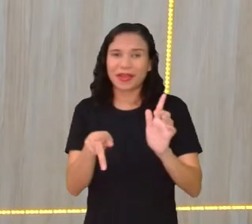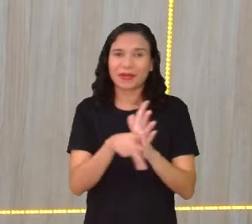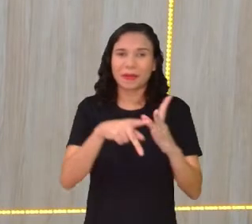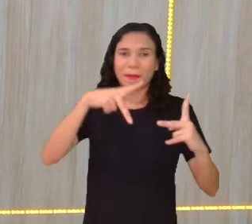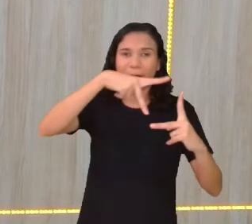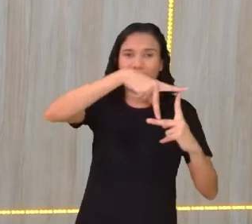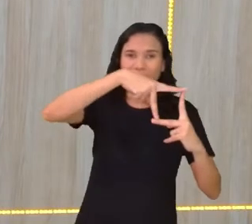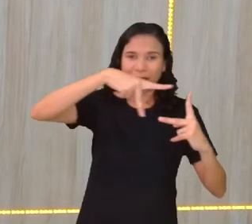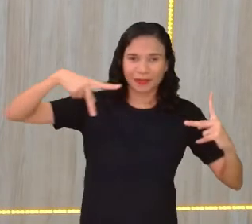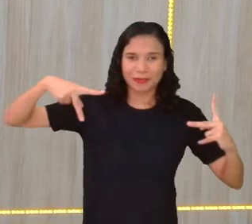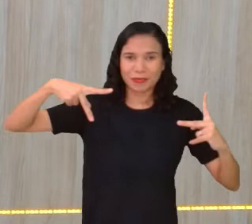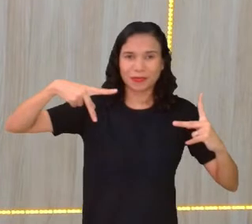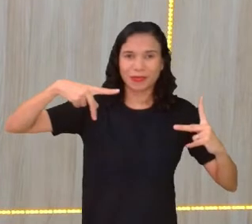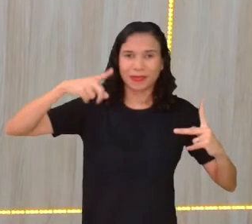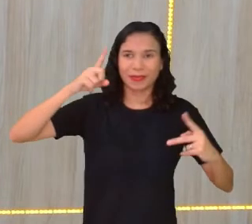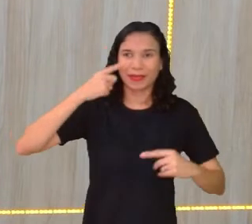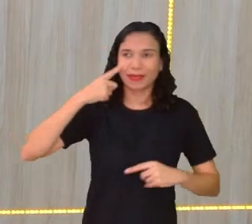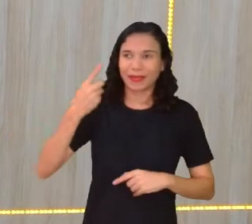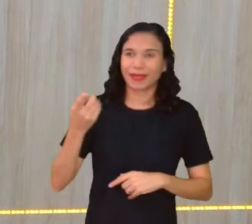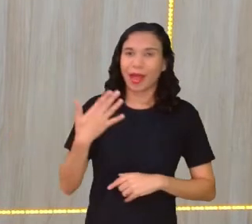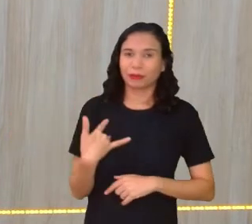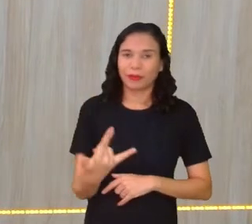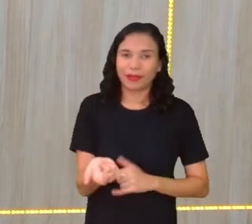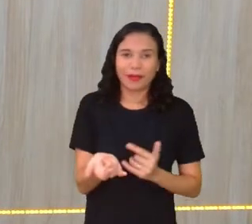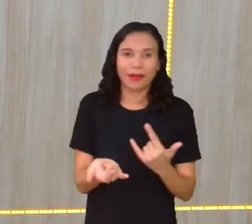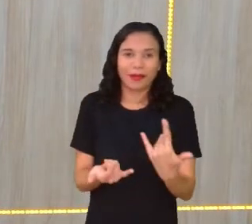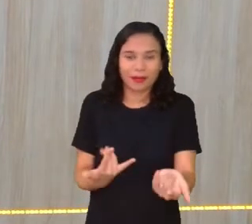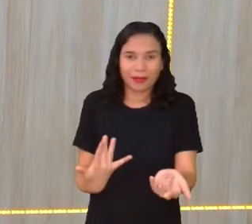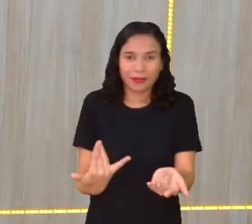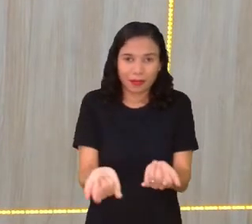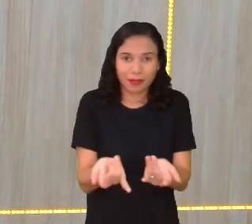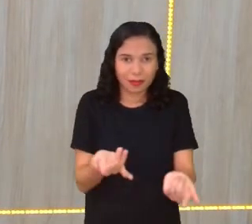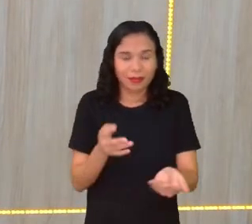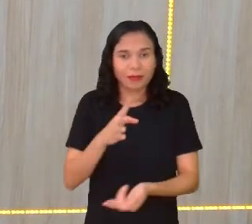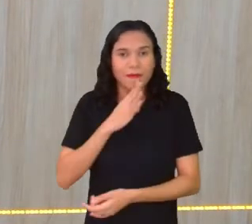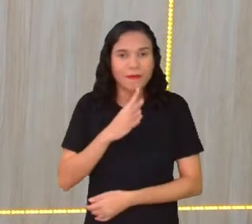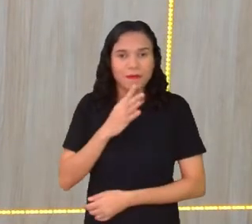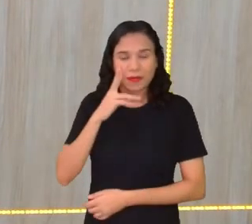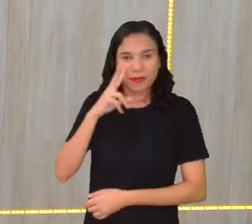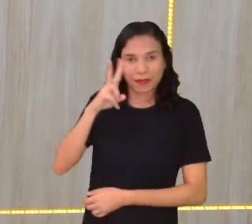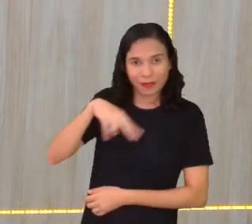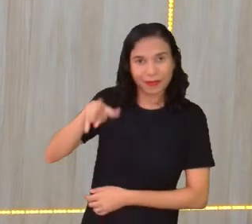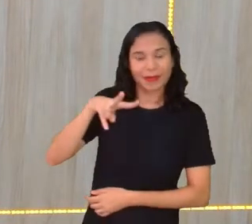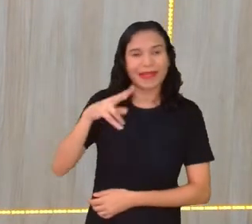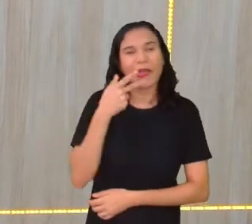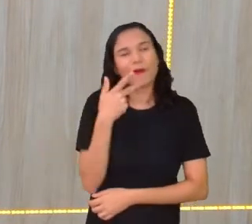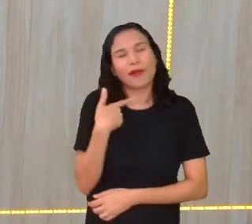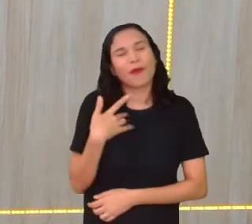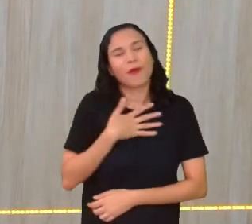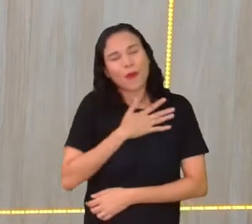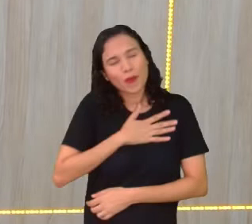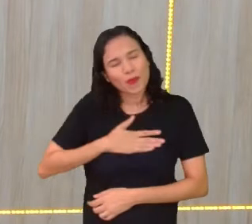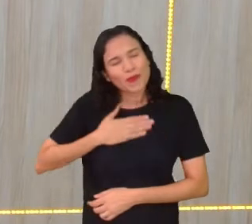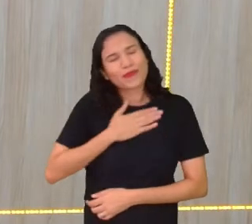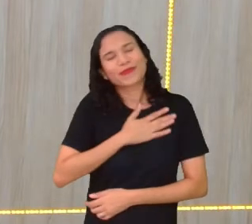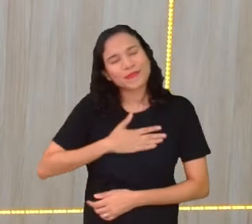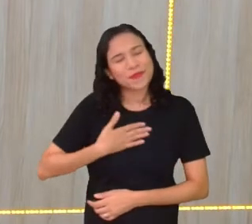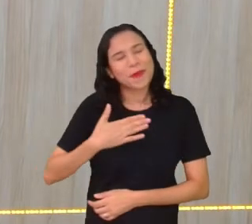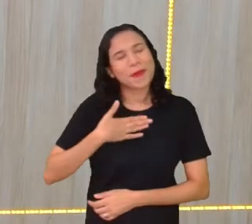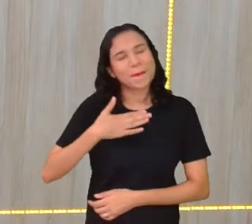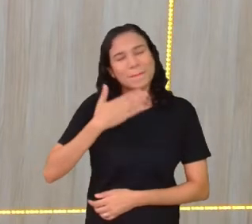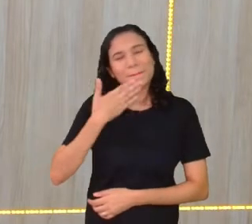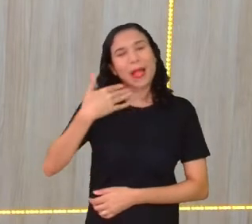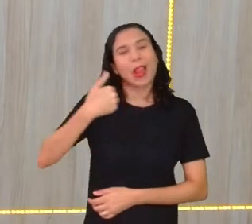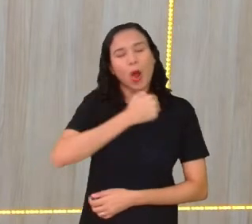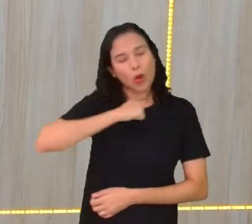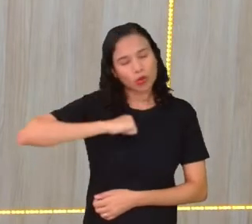né, o Homem-Aranha, né? O Homem-Aranha, né, quem conhece a história do Homem-Aranha, eu digo porque eu sou fã, né, é o meu herói preferido, né,